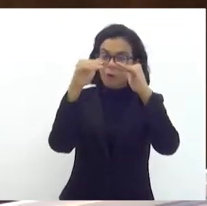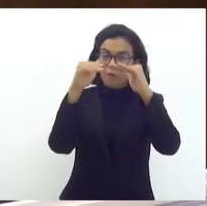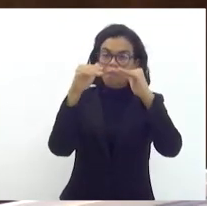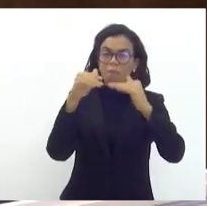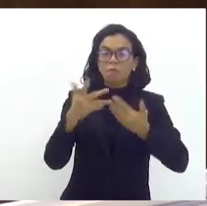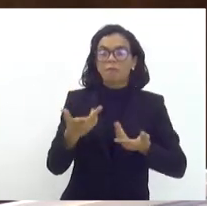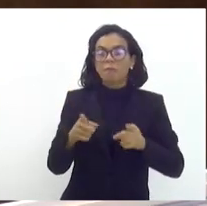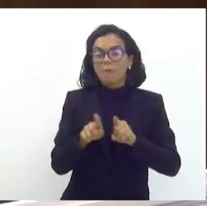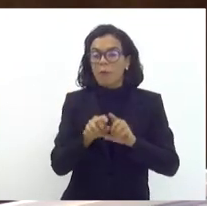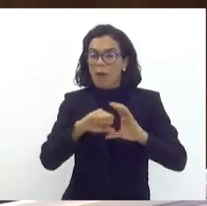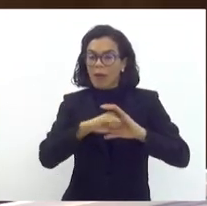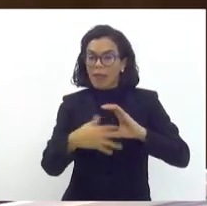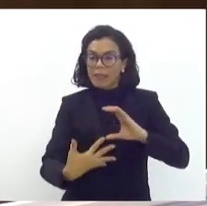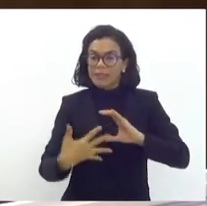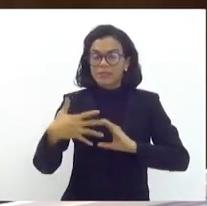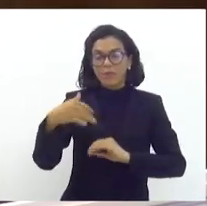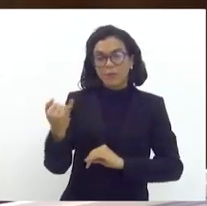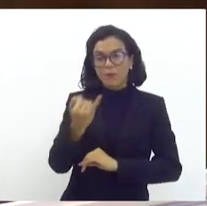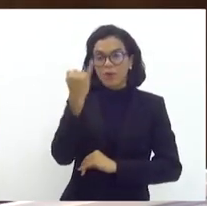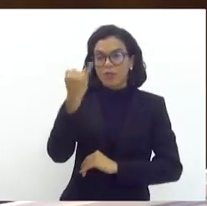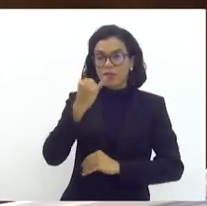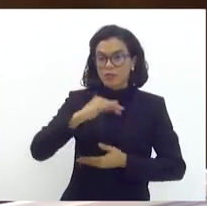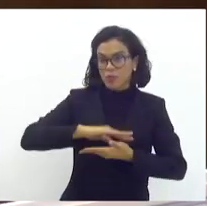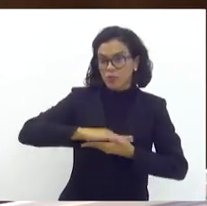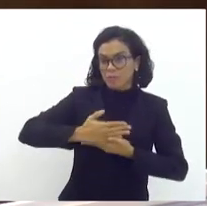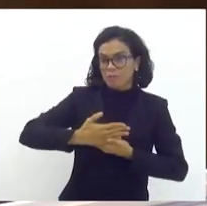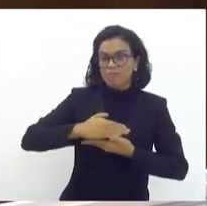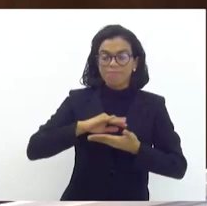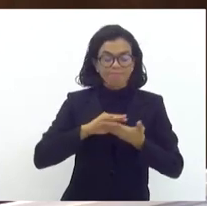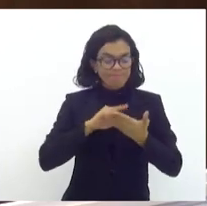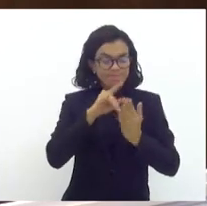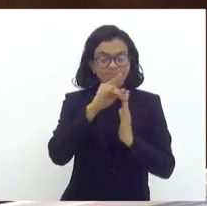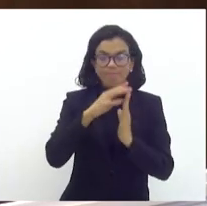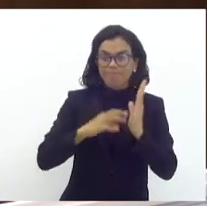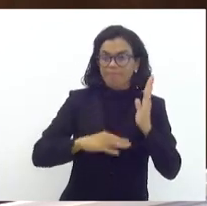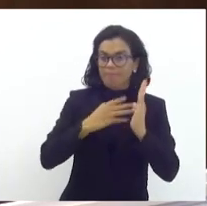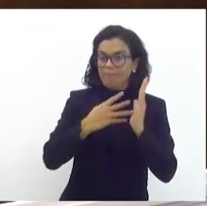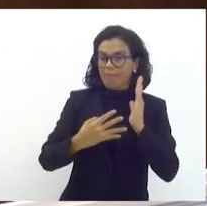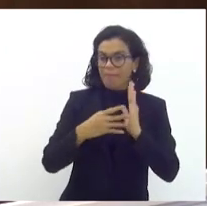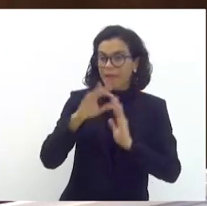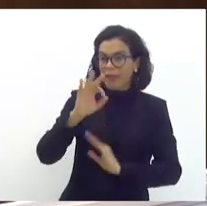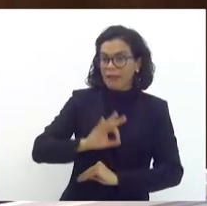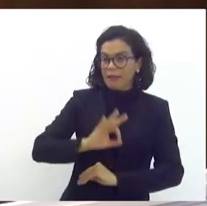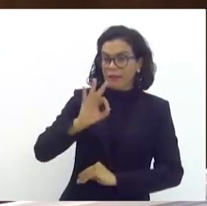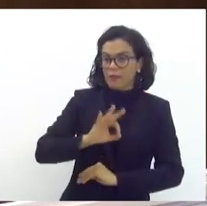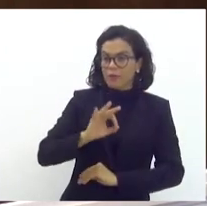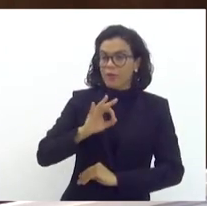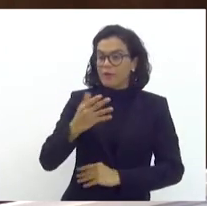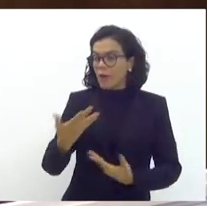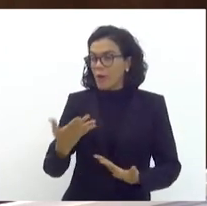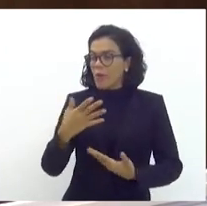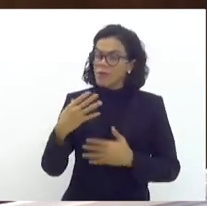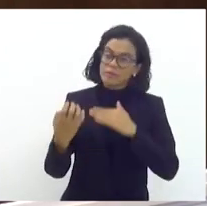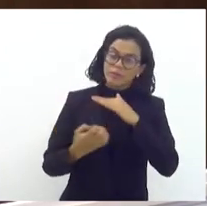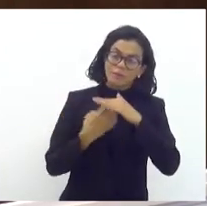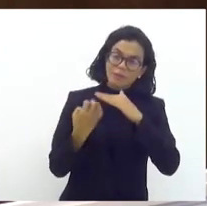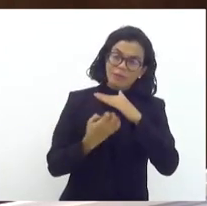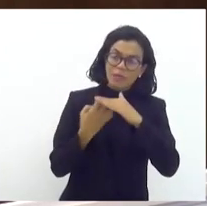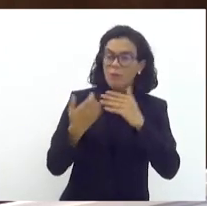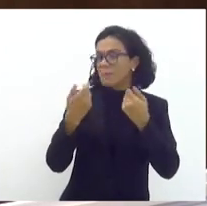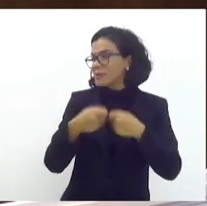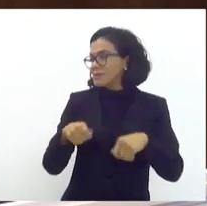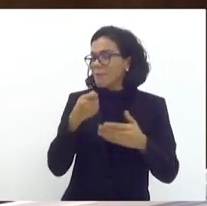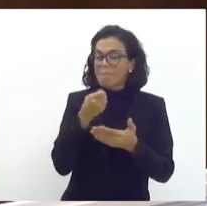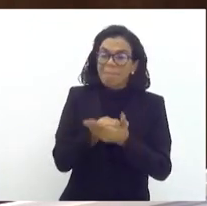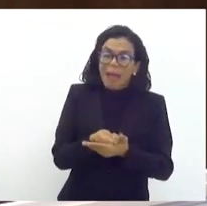tem uma cartista importante sobre a folha os encargos do INSS estão ali naquela ali que ou seja o empresário ele não precisa pagar